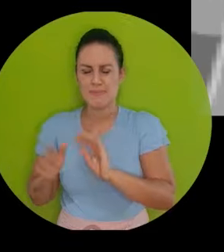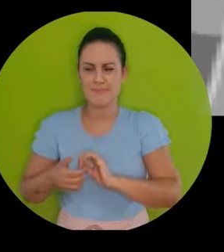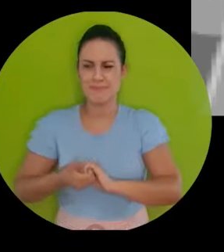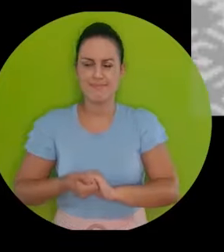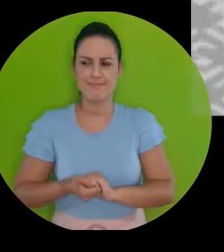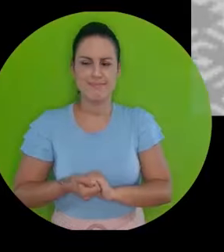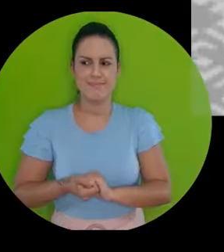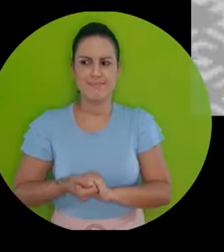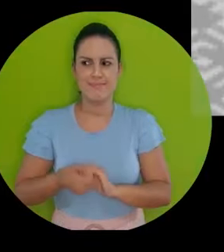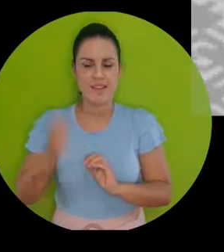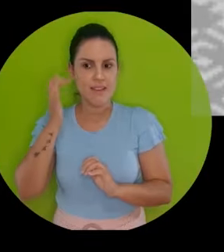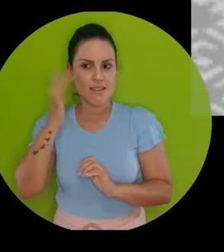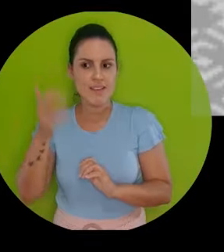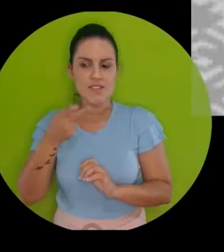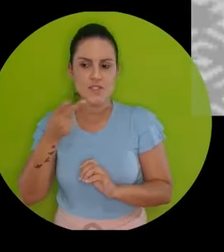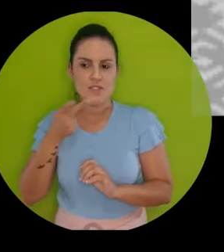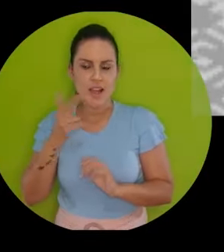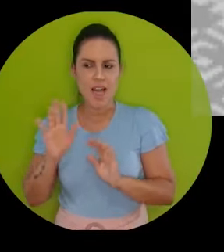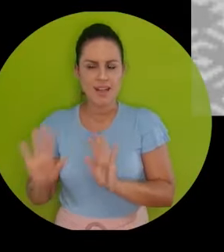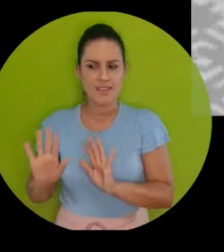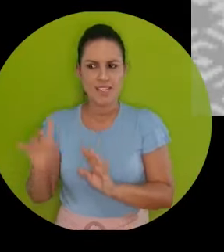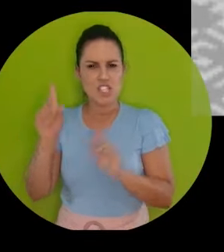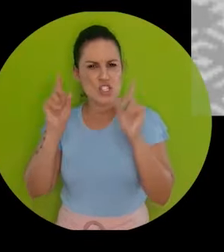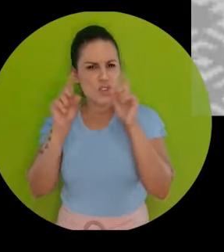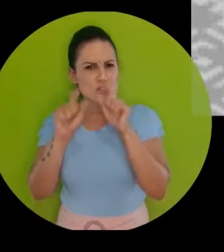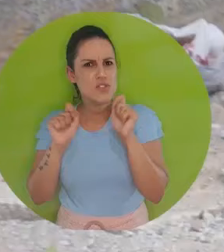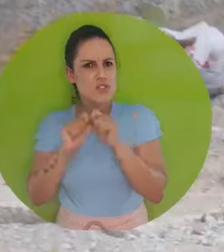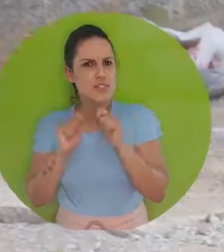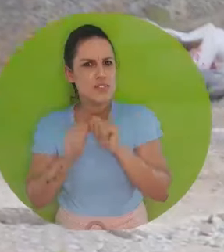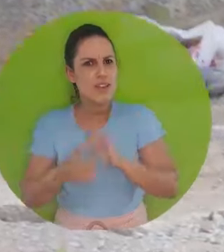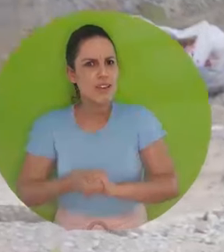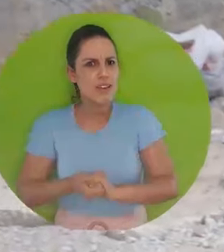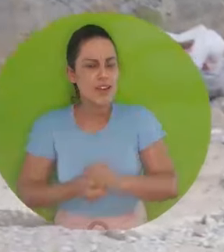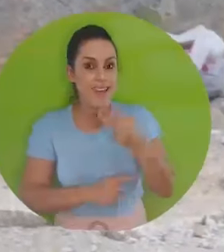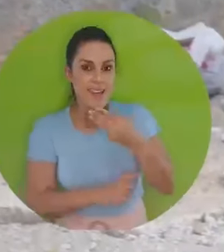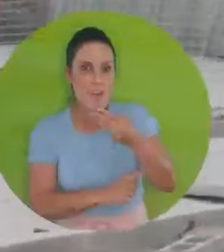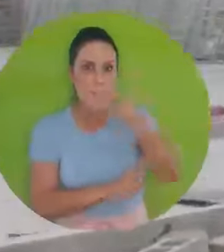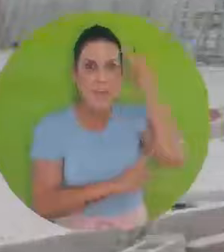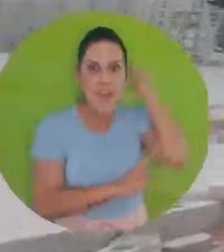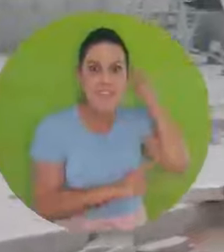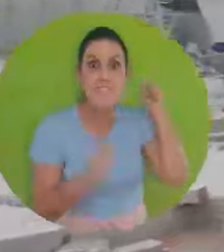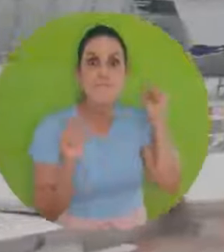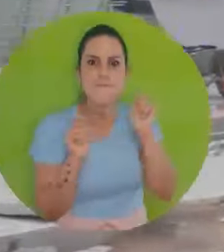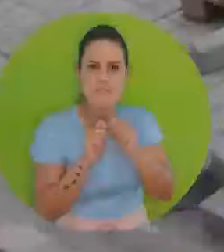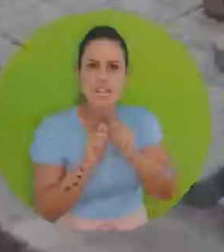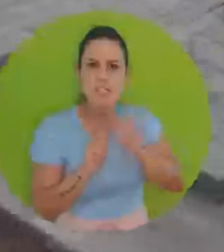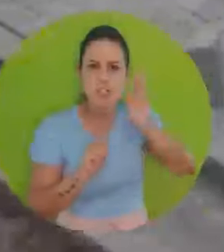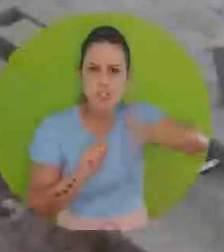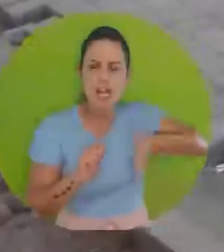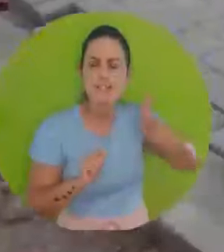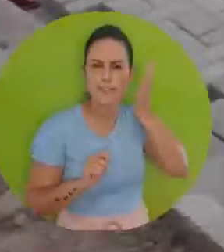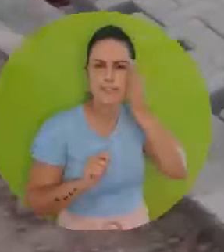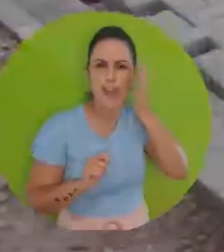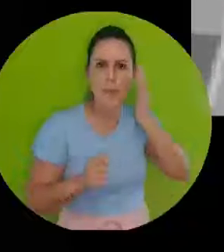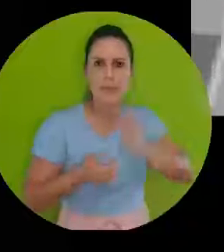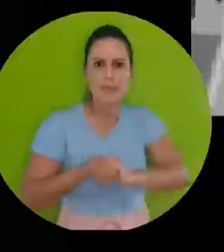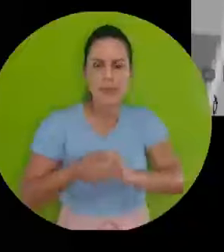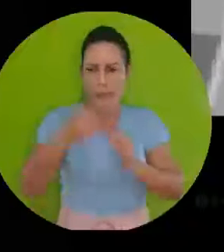fazia beicinho. É fácil falar, difícil é fazer. Max fez e